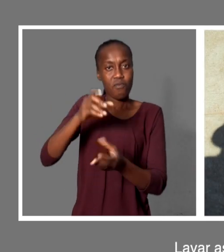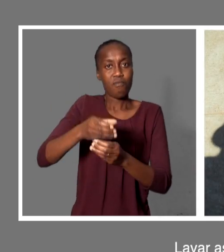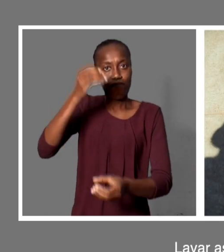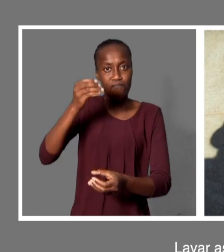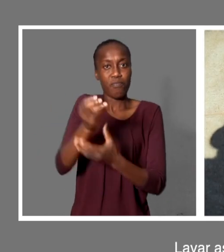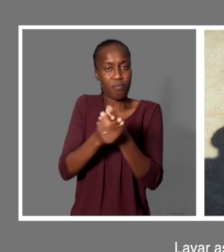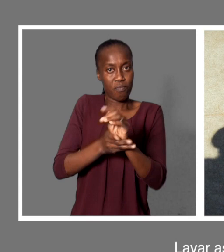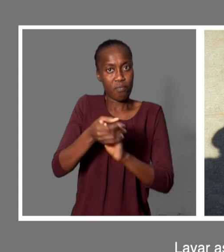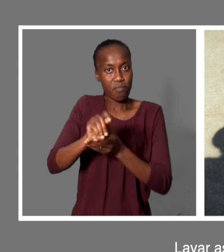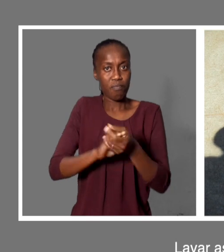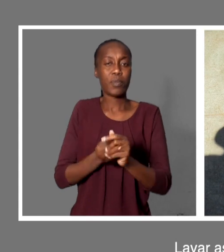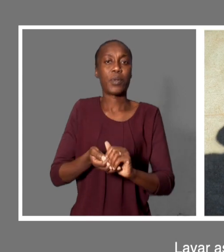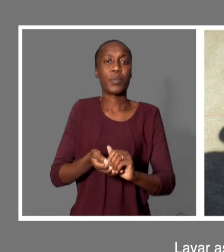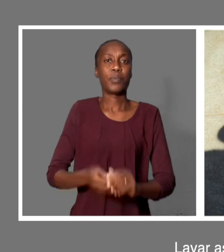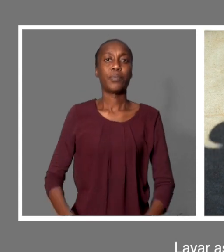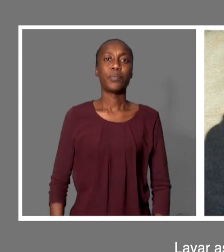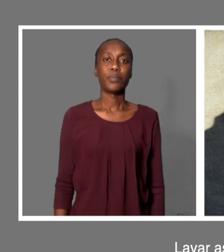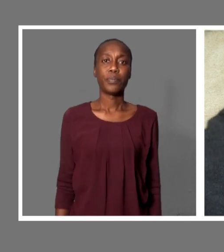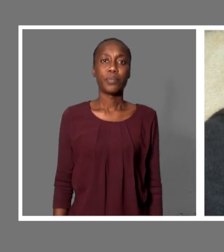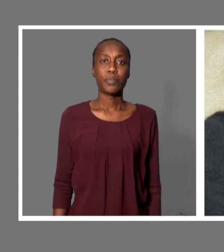as mãos mesmo sim